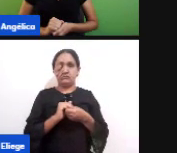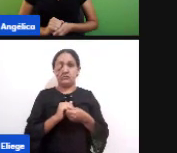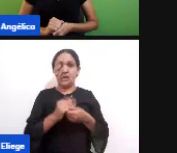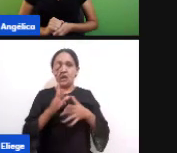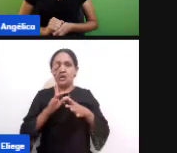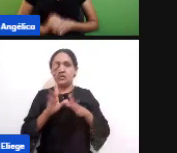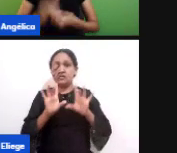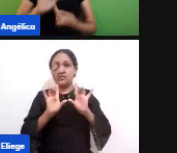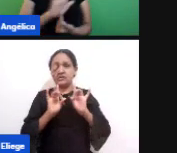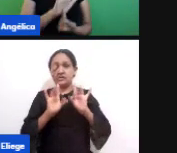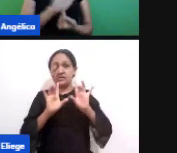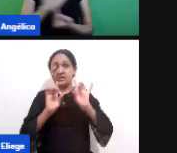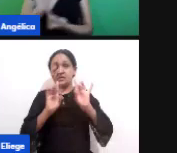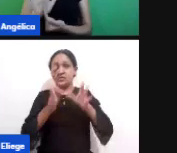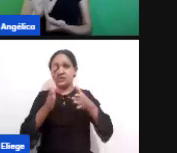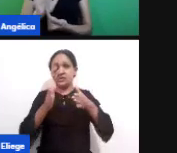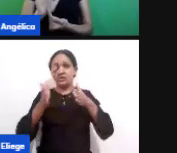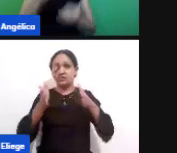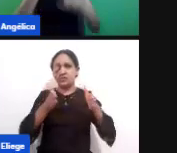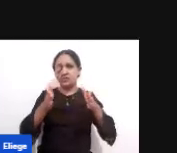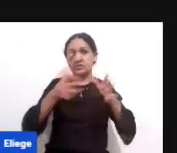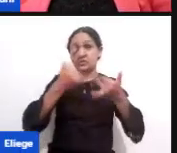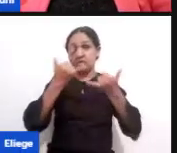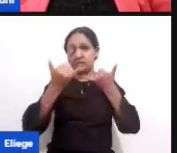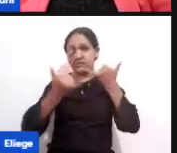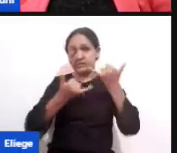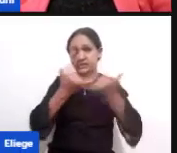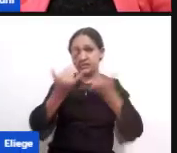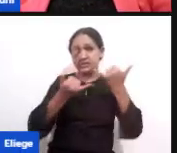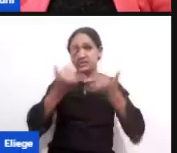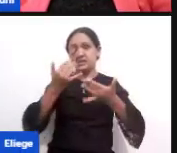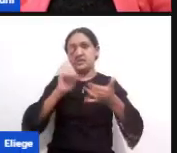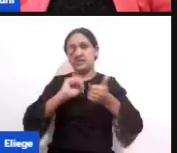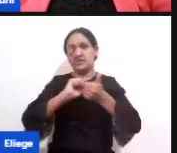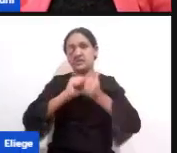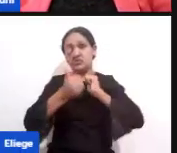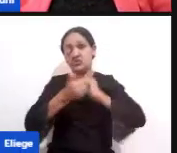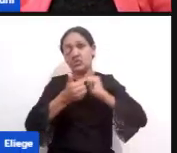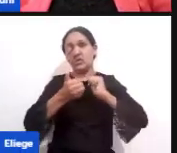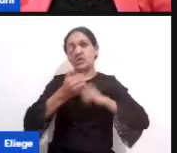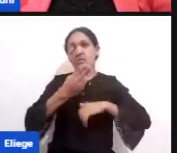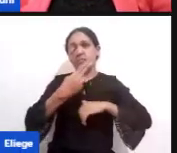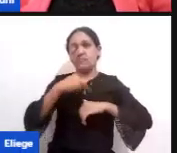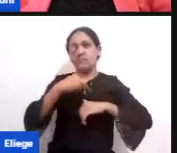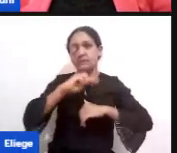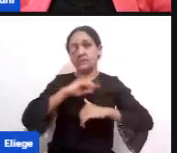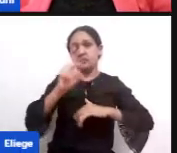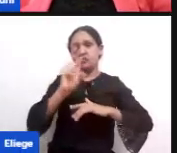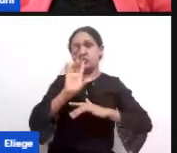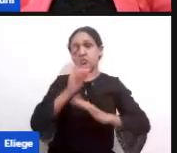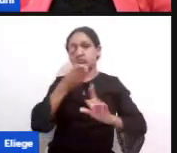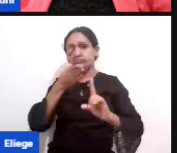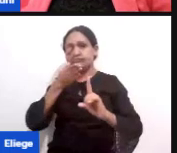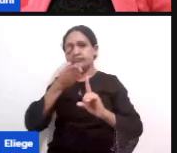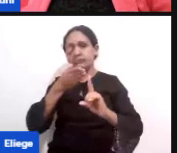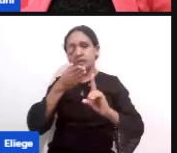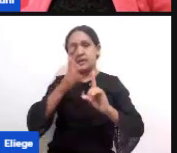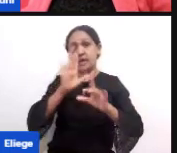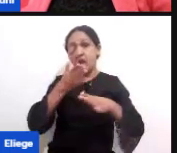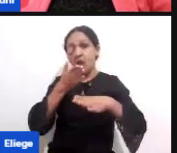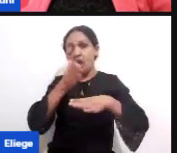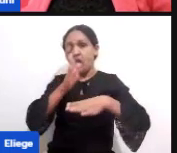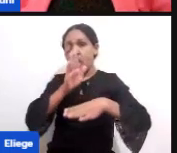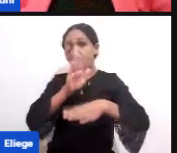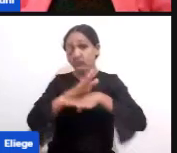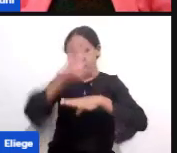Destacamos que, ao tratarmos das brincadeiras e jogos, não nos referimos apenas aos que ajudam na aprendizagem